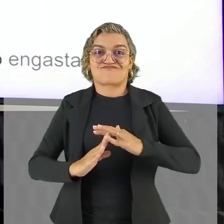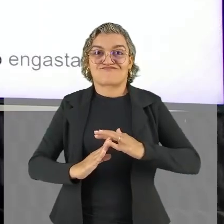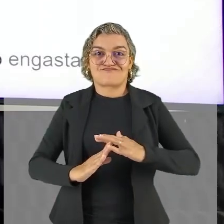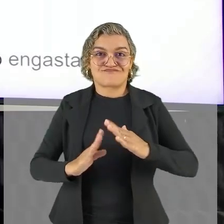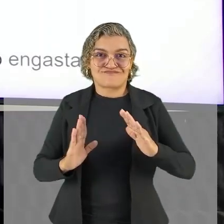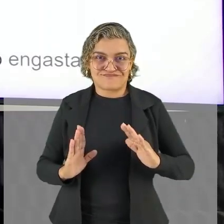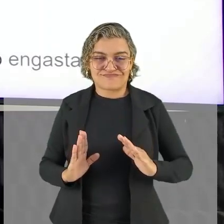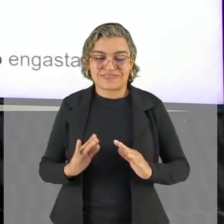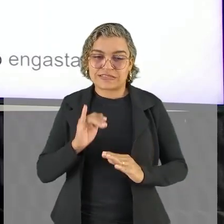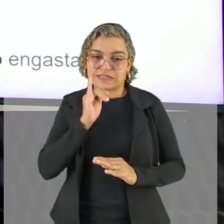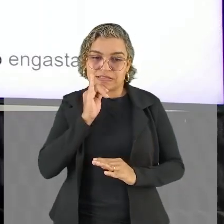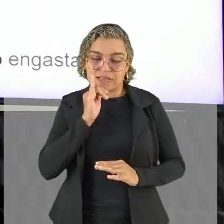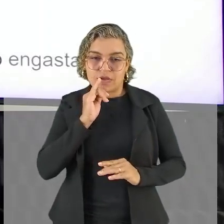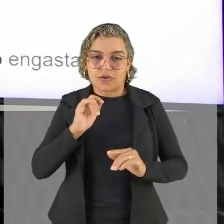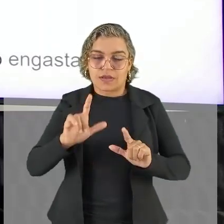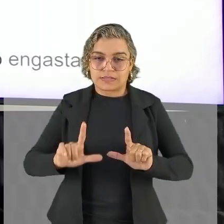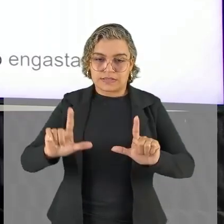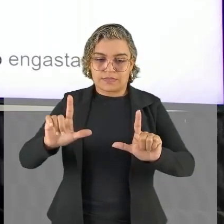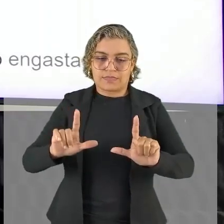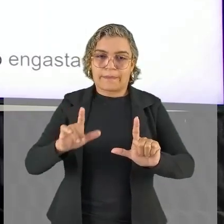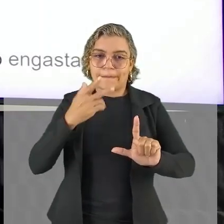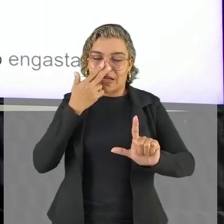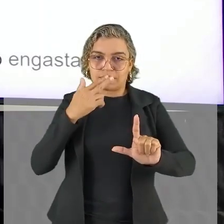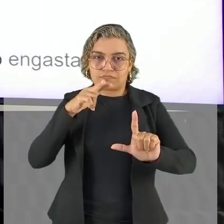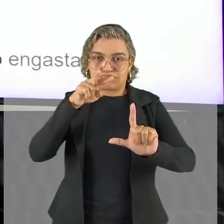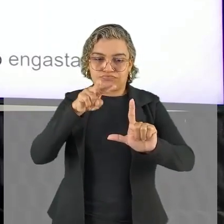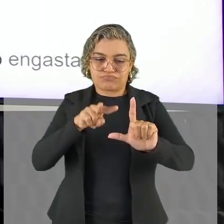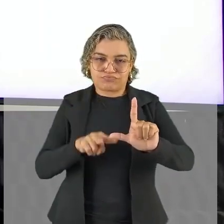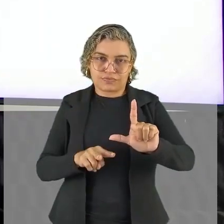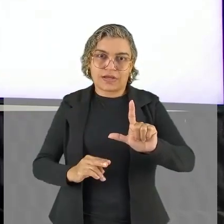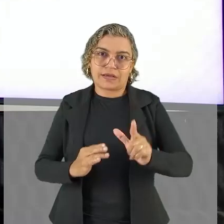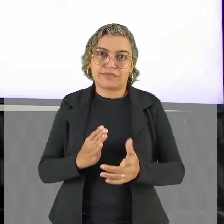um verso para o outro slide, ia ficar ruim de entender, tá bom?